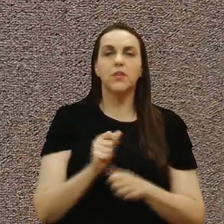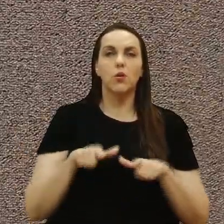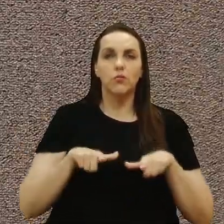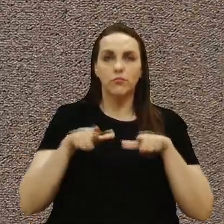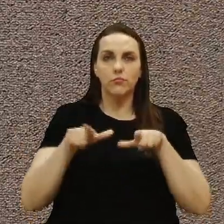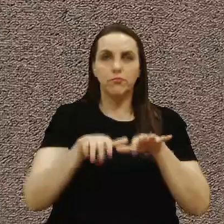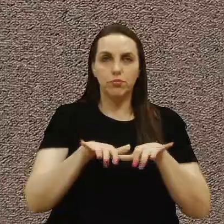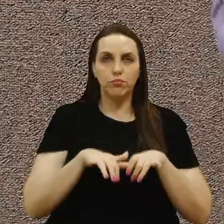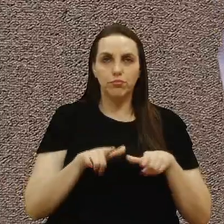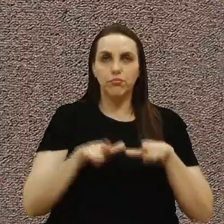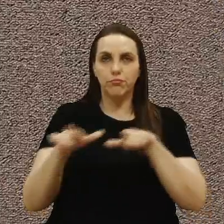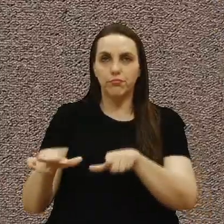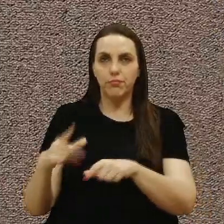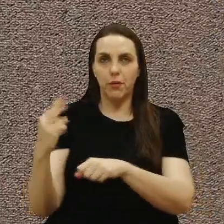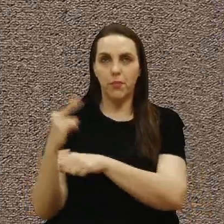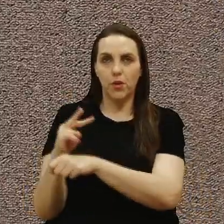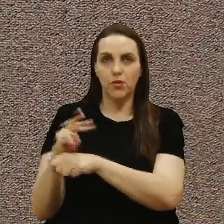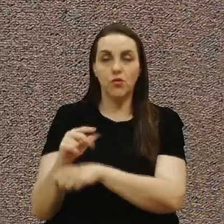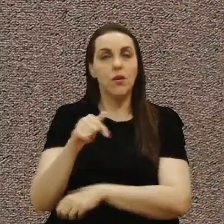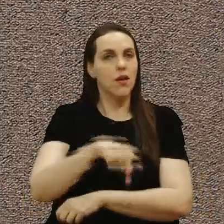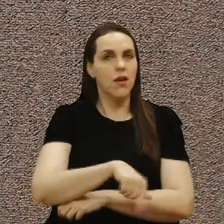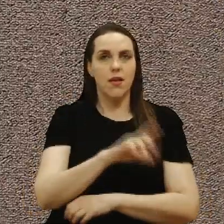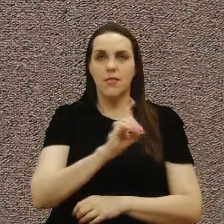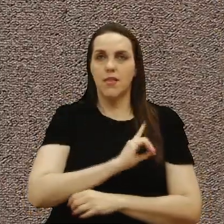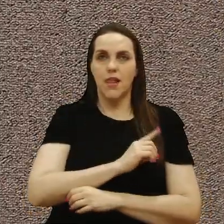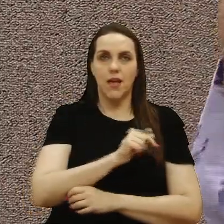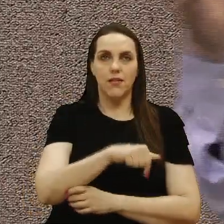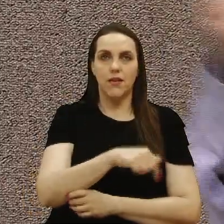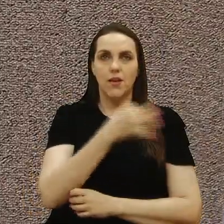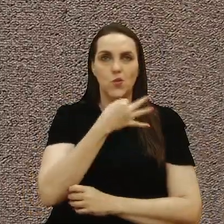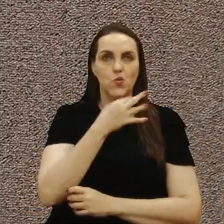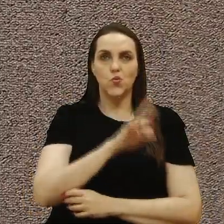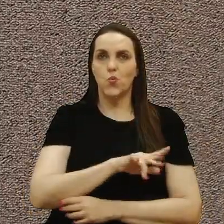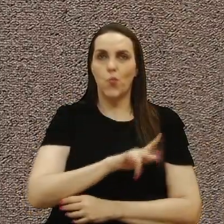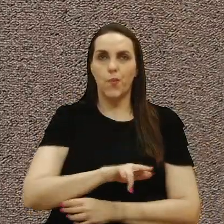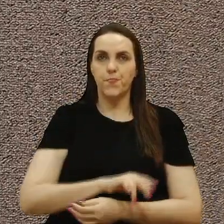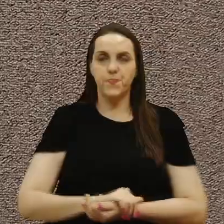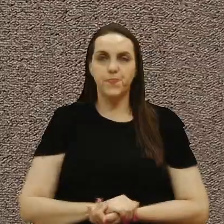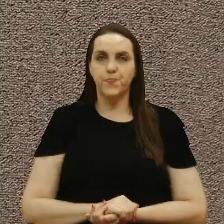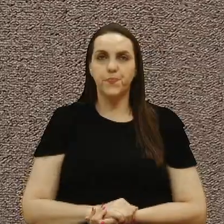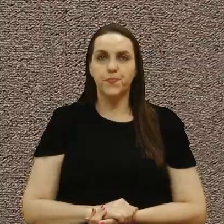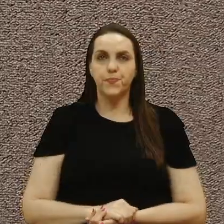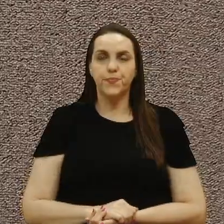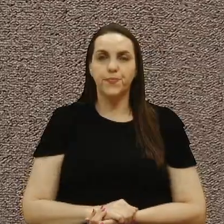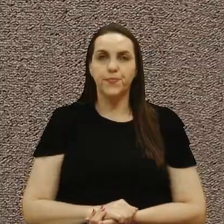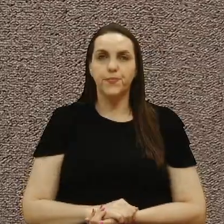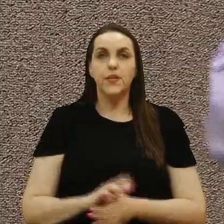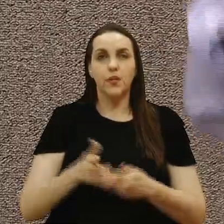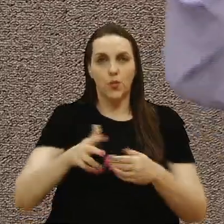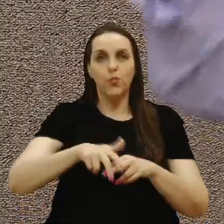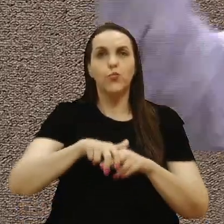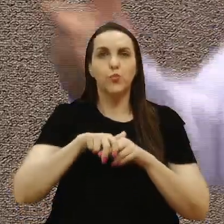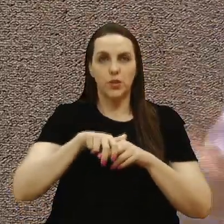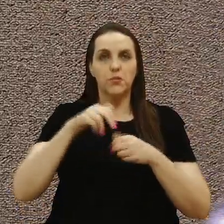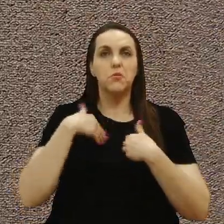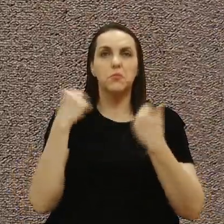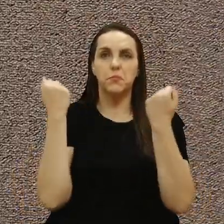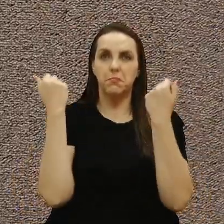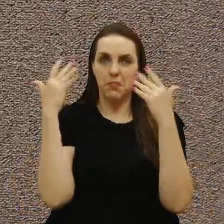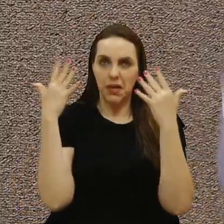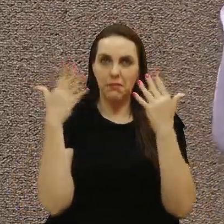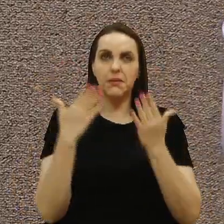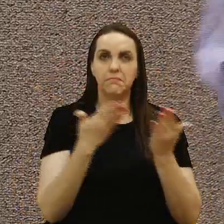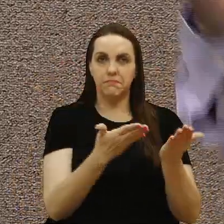protetiva. Não é o caso da nossa delegada. Não é o caso da nossa delegada. E por isso deixo aqui meus parabéns a